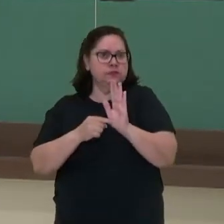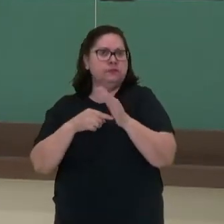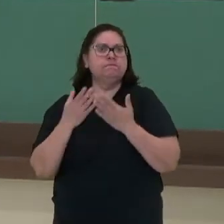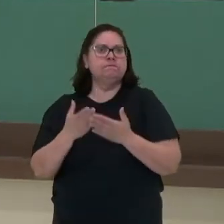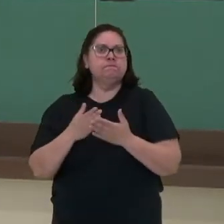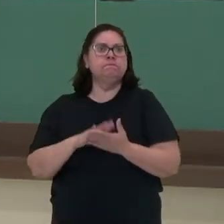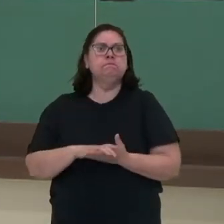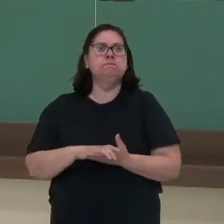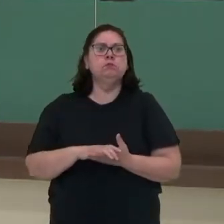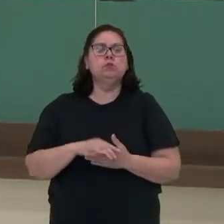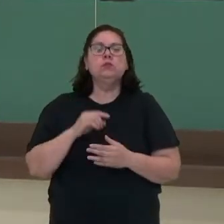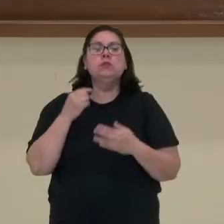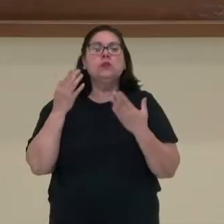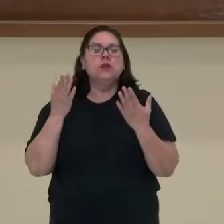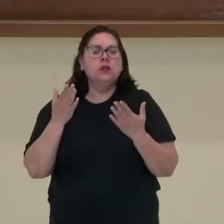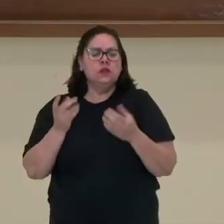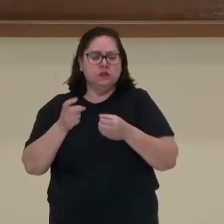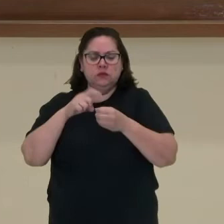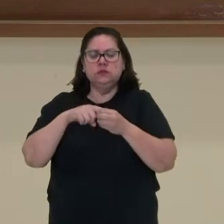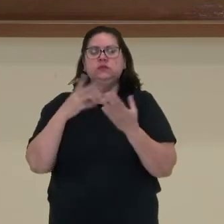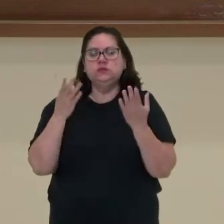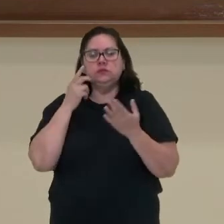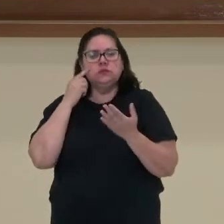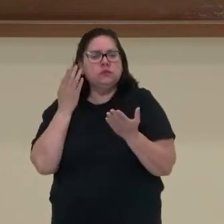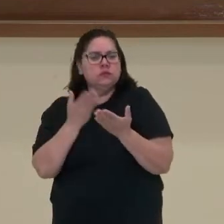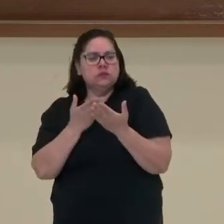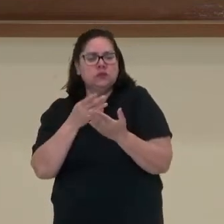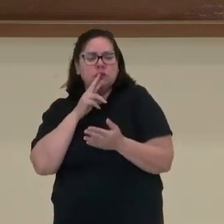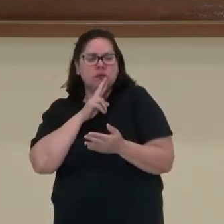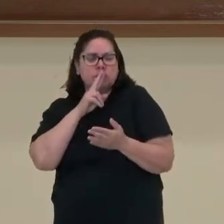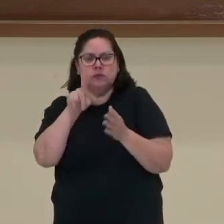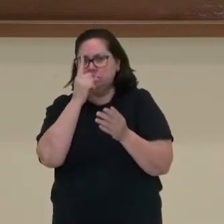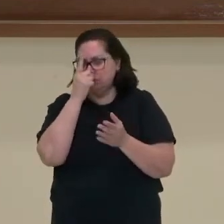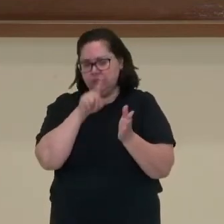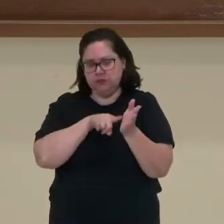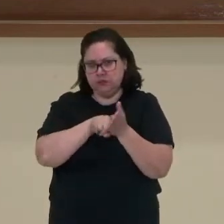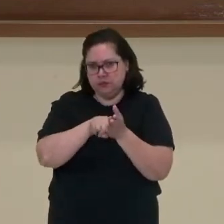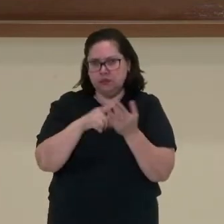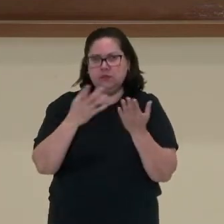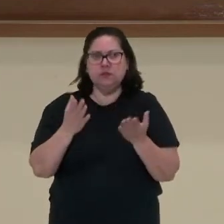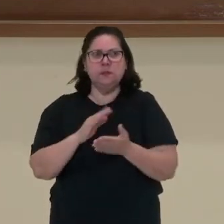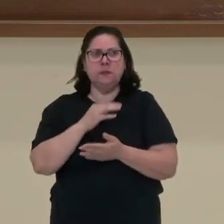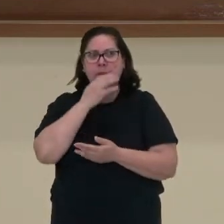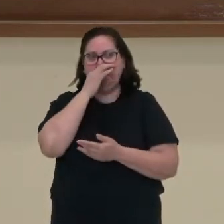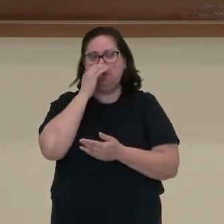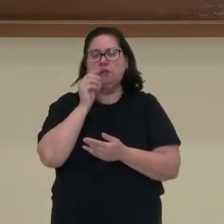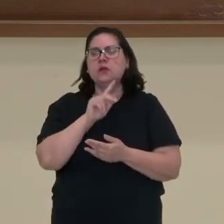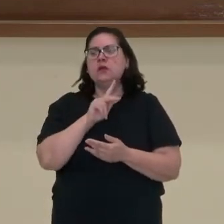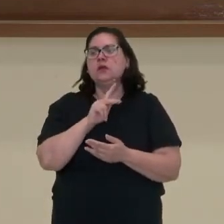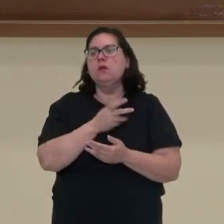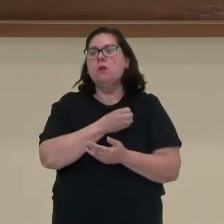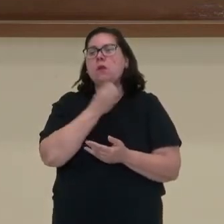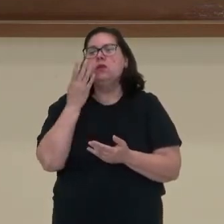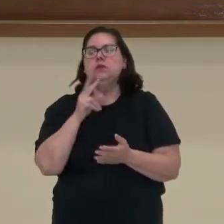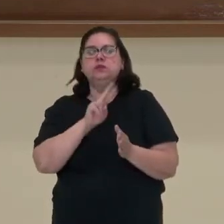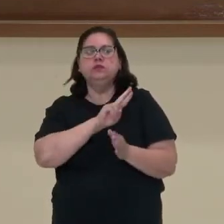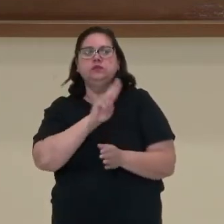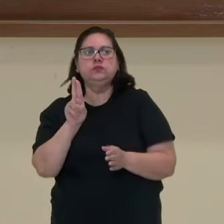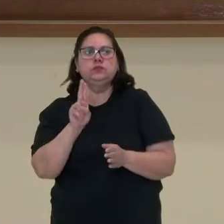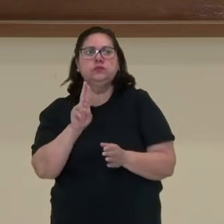vivência. E, dentro disso que a gente viu até agora, vamos responder uma perguntinha, pessoal? Qual o nome do estilo de pintura